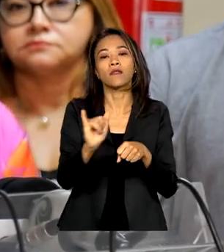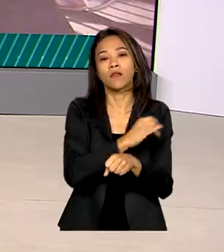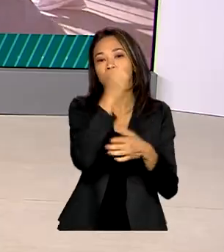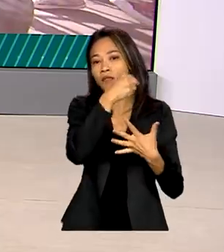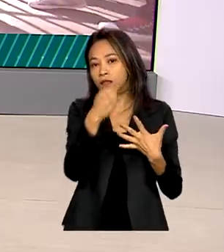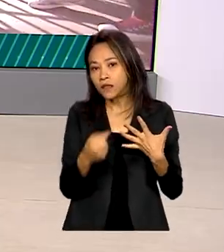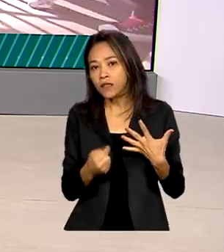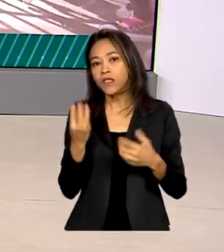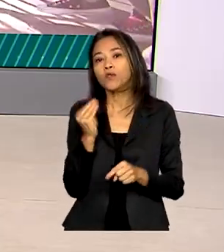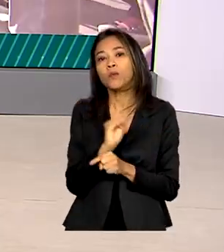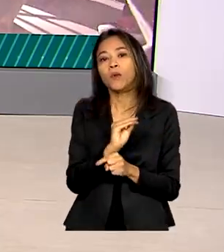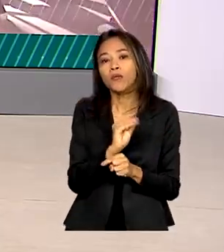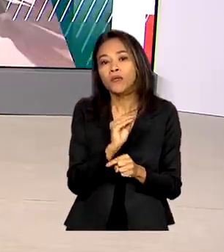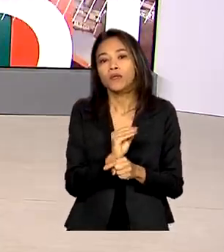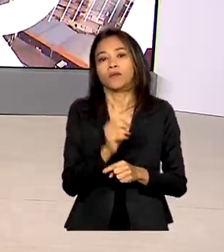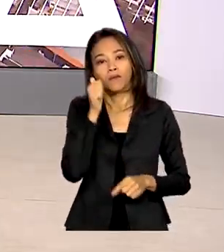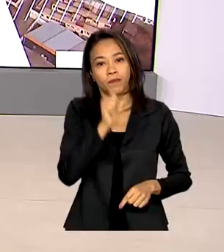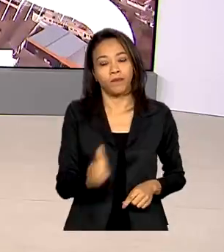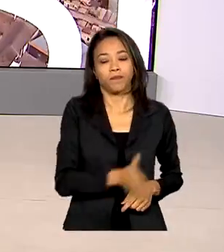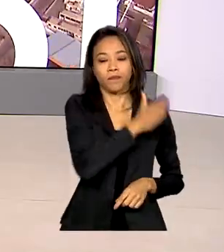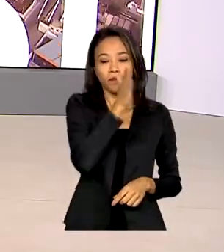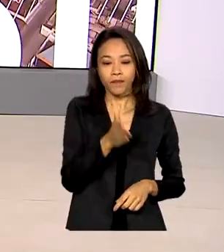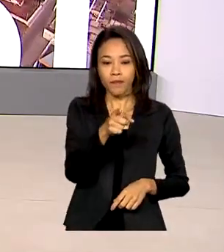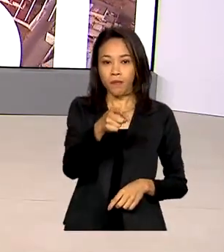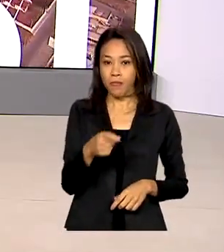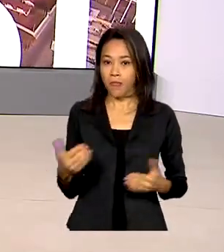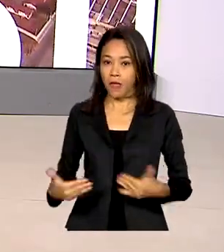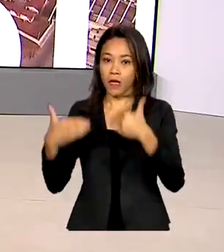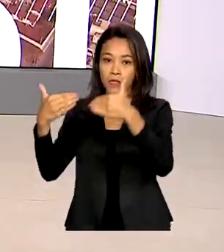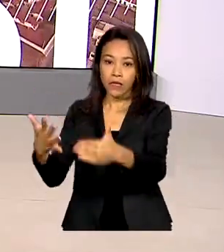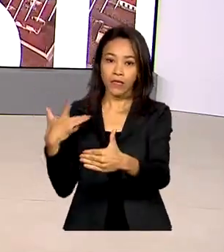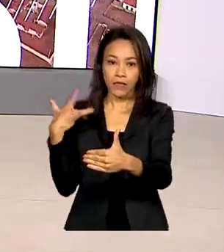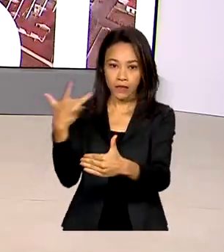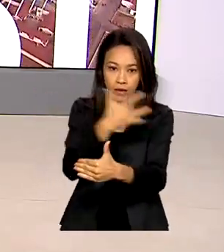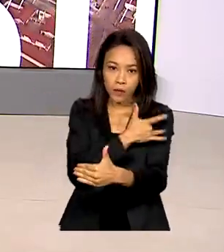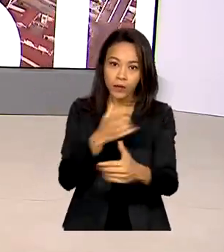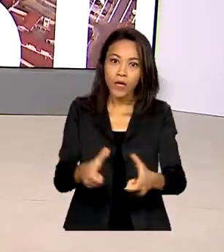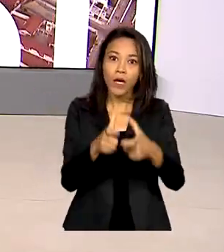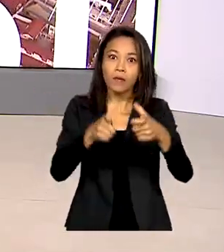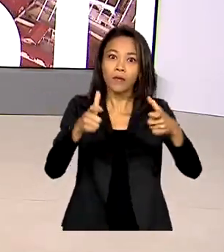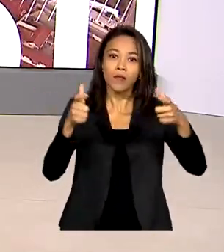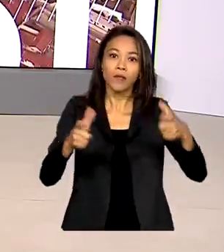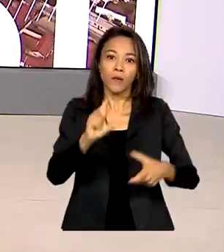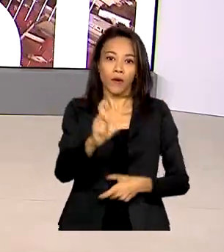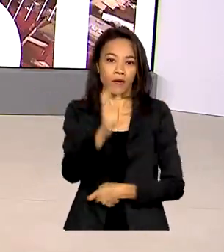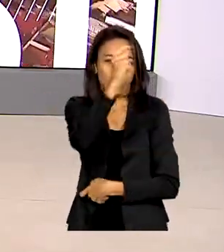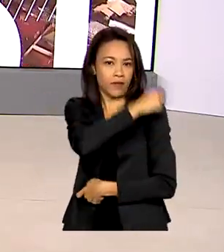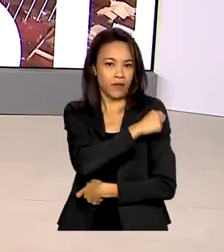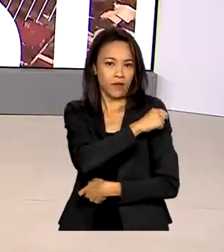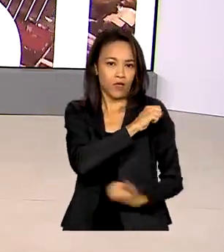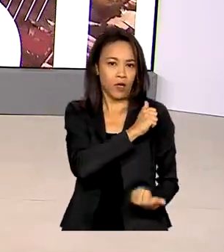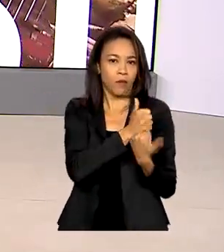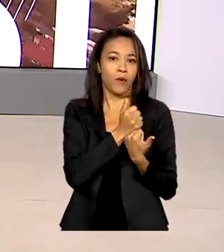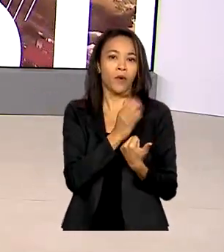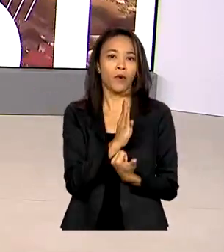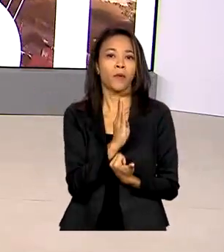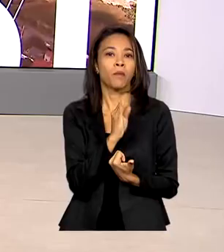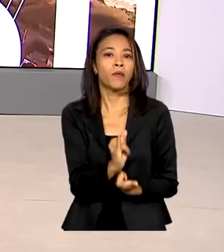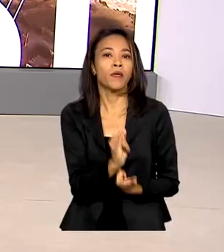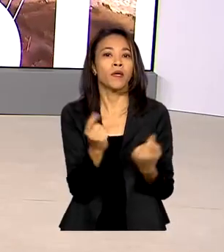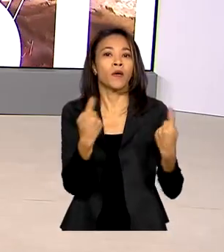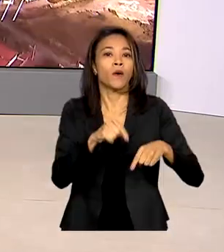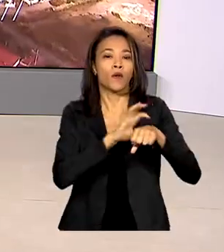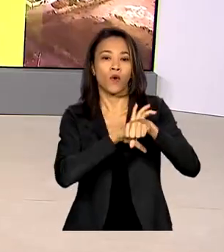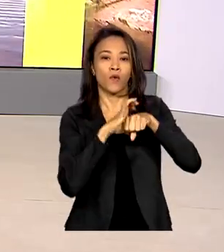protetivas. O Ministério da Saúde ampliou a vacinação com dose de reforço bivalente contra a Covid-19